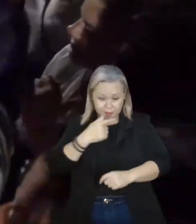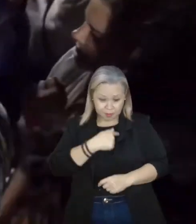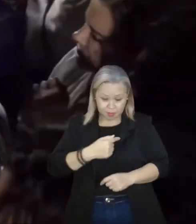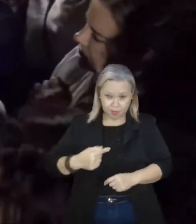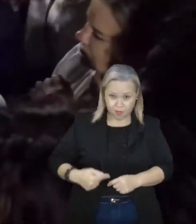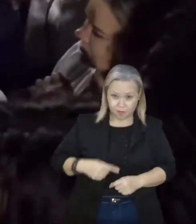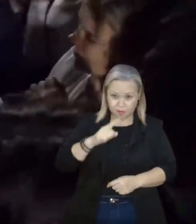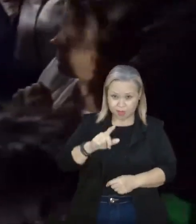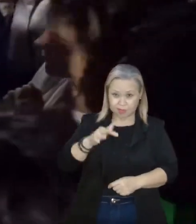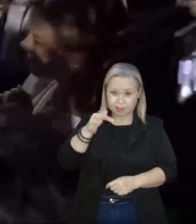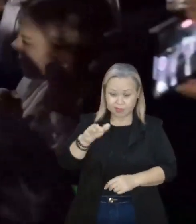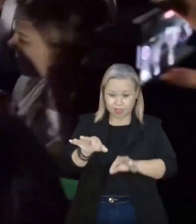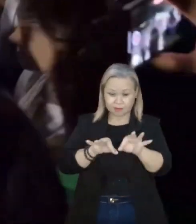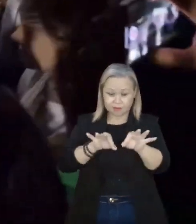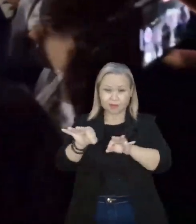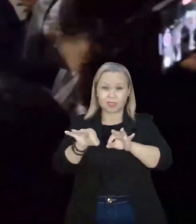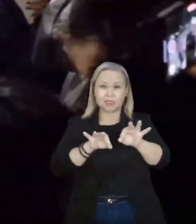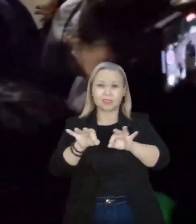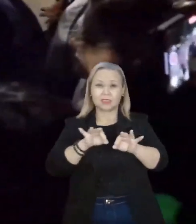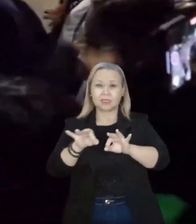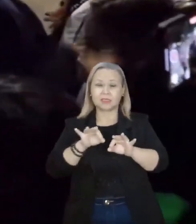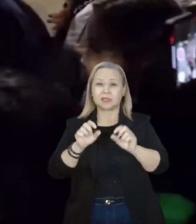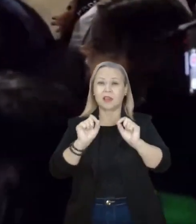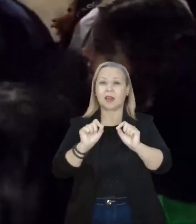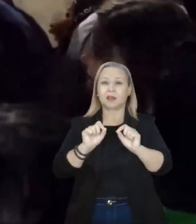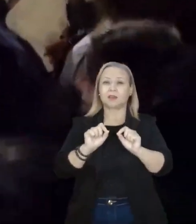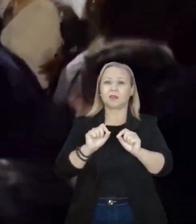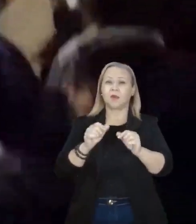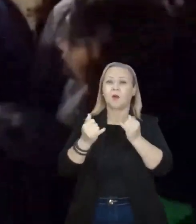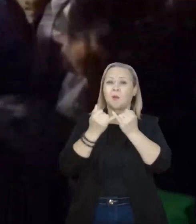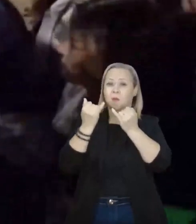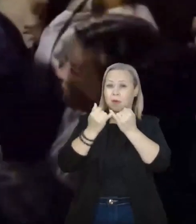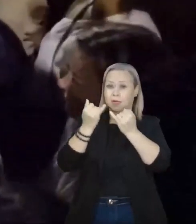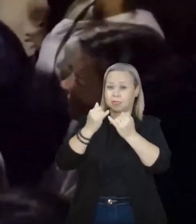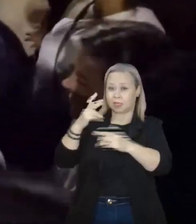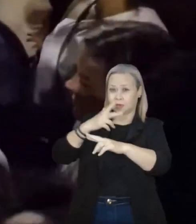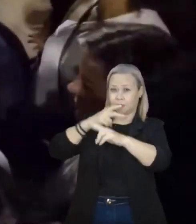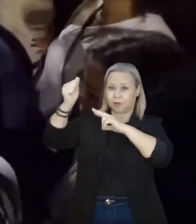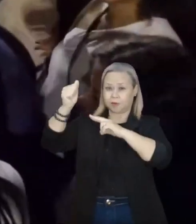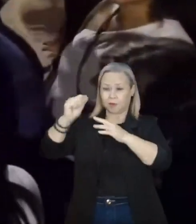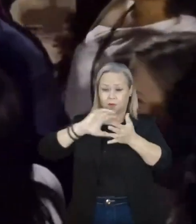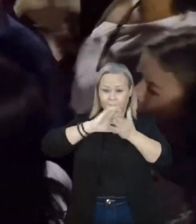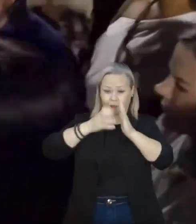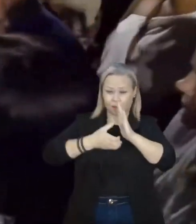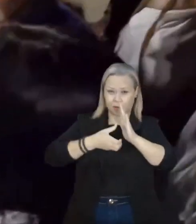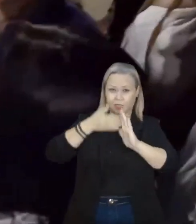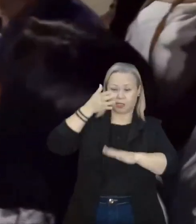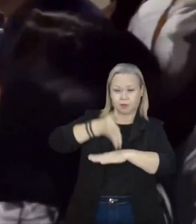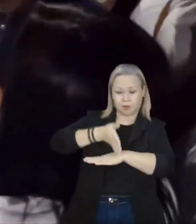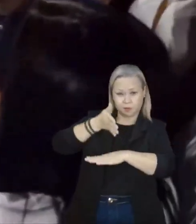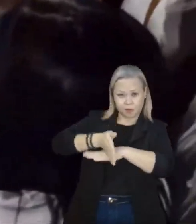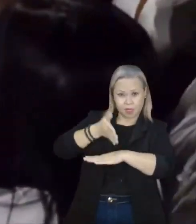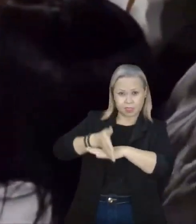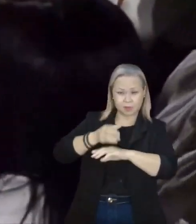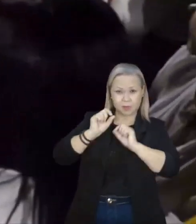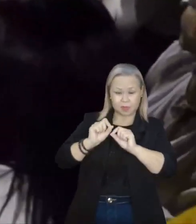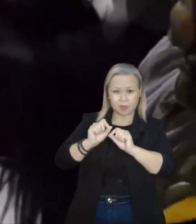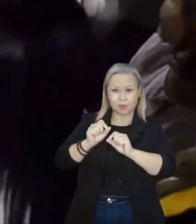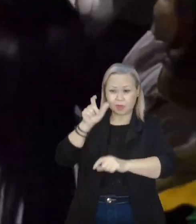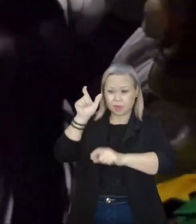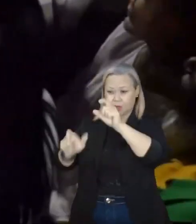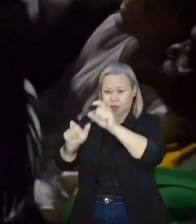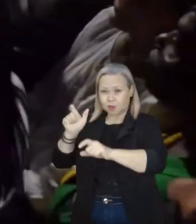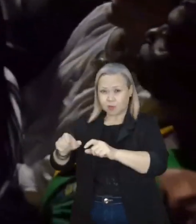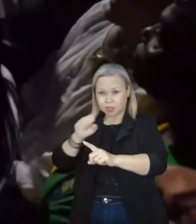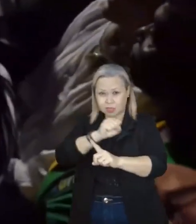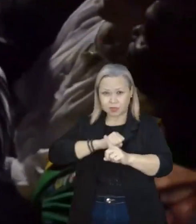será montado com a cara da minha vitória, com os partidos que participaram, com gente da